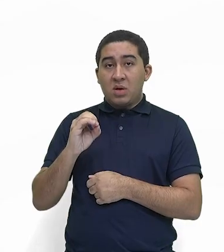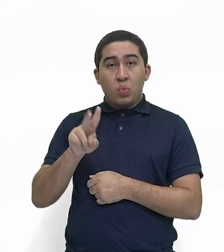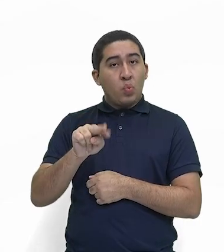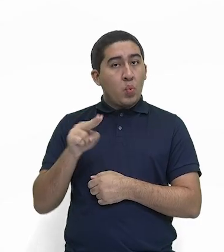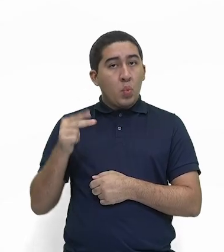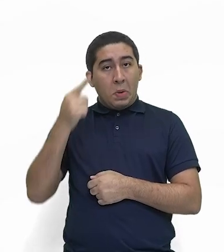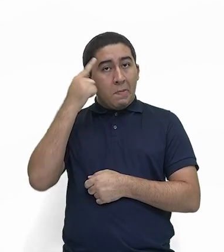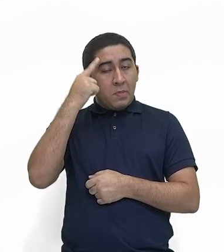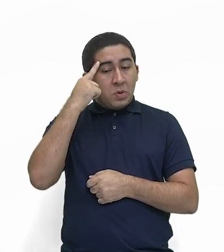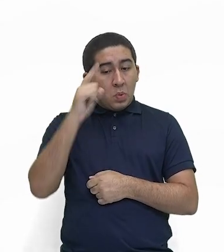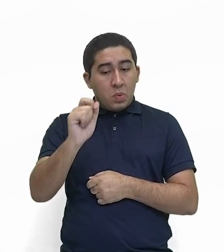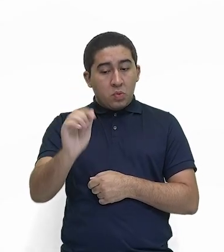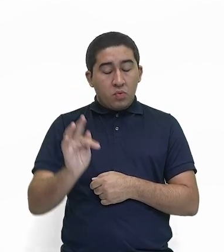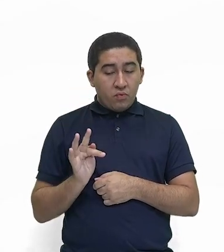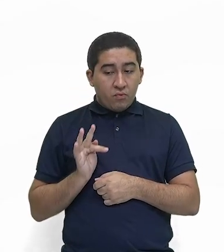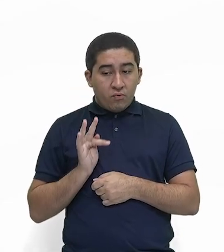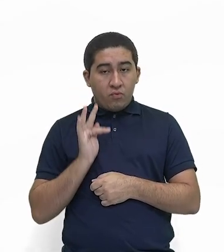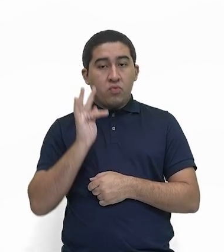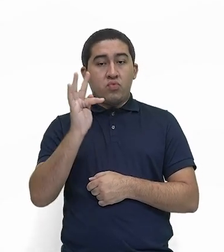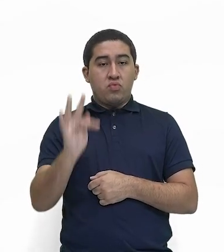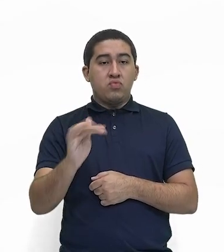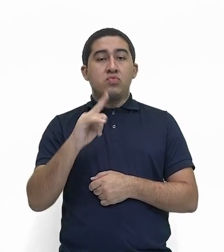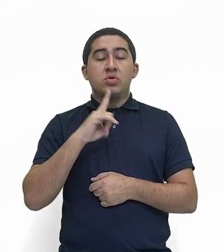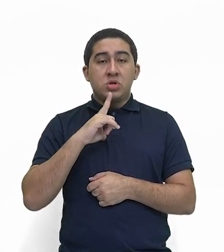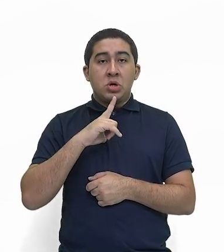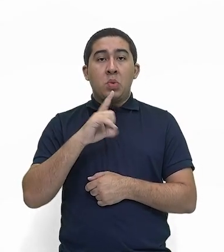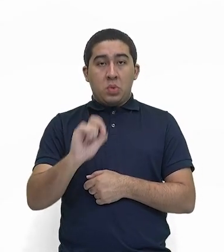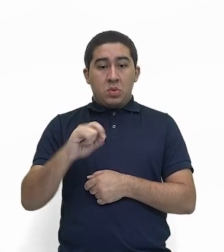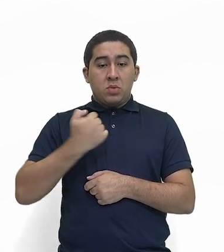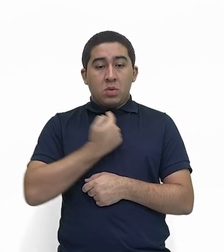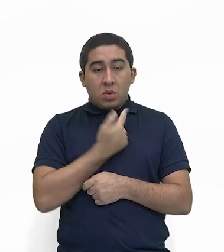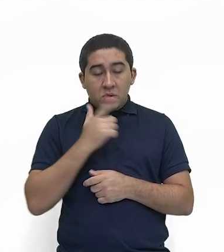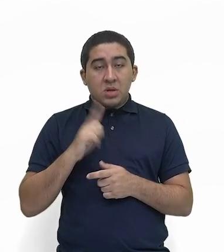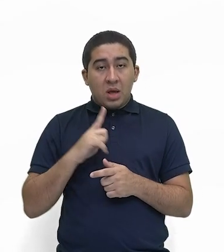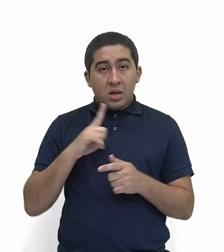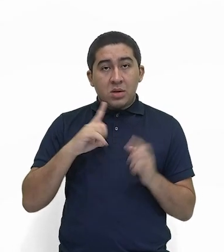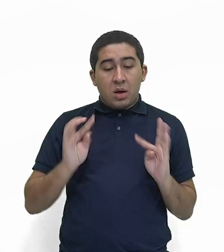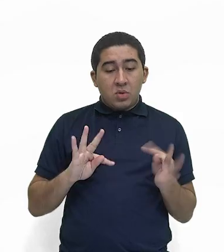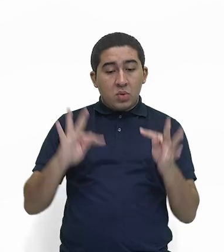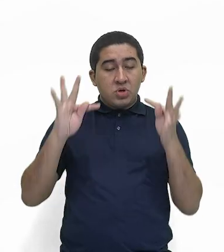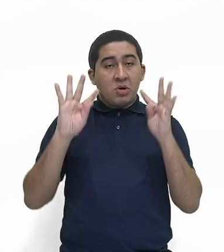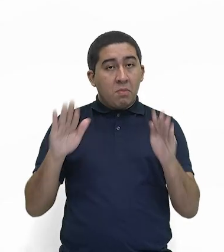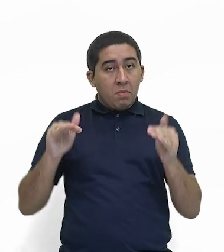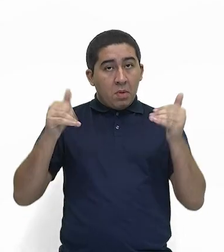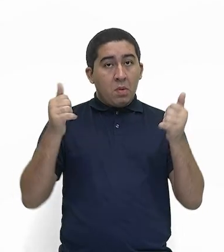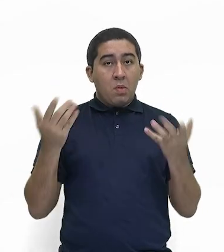imaginaria, né, que existiriam, né, estaríamos nessas condições hoje, né?